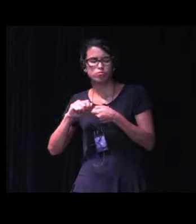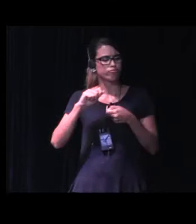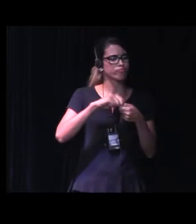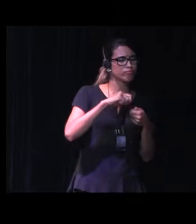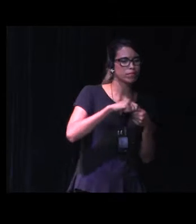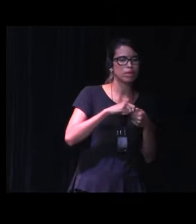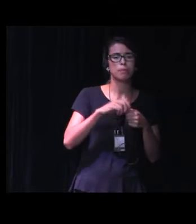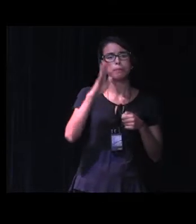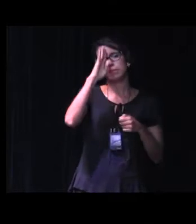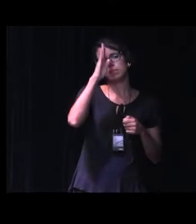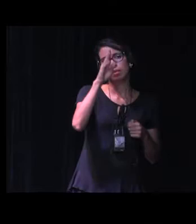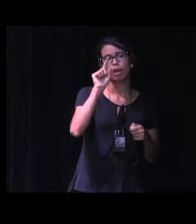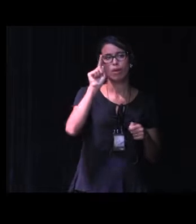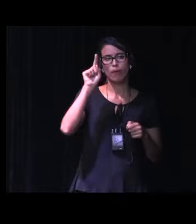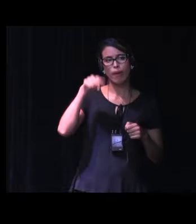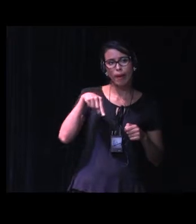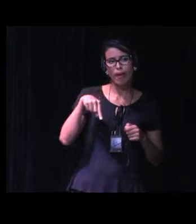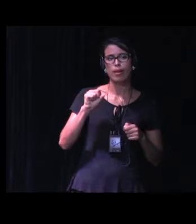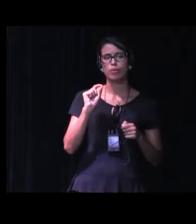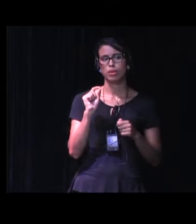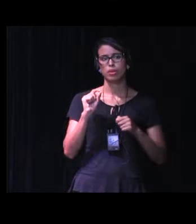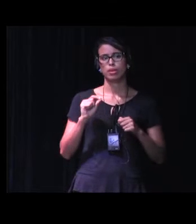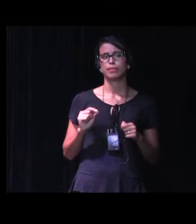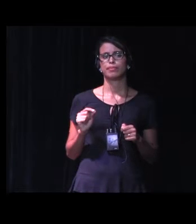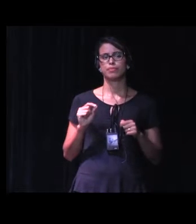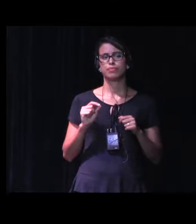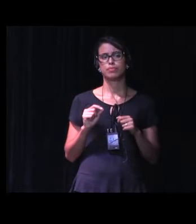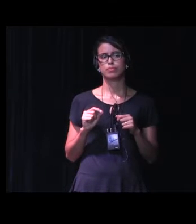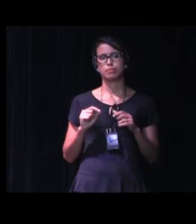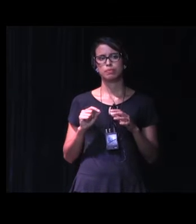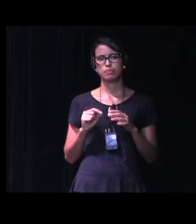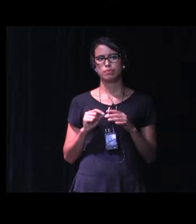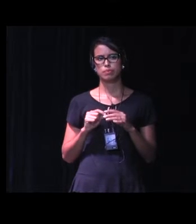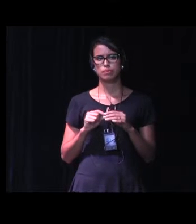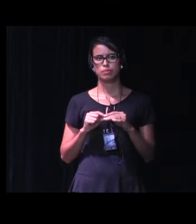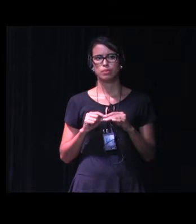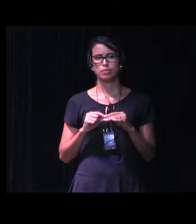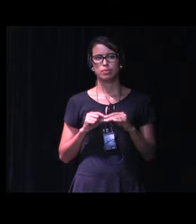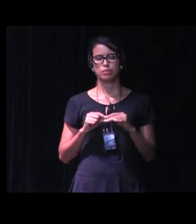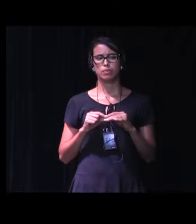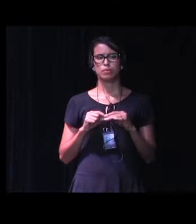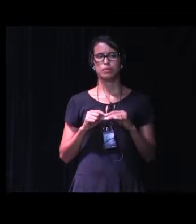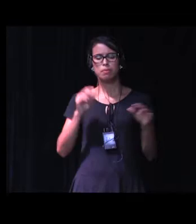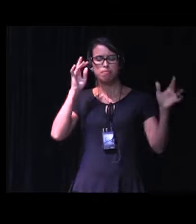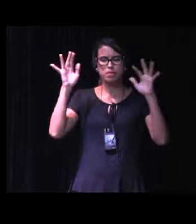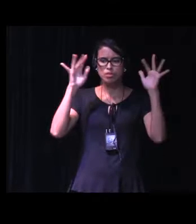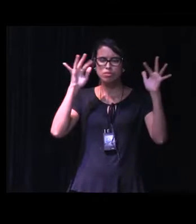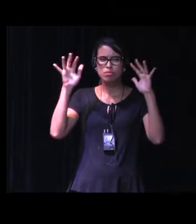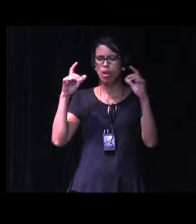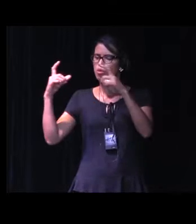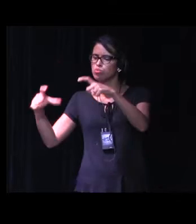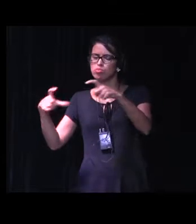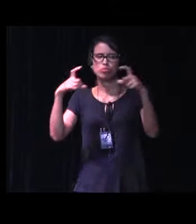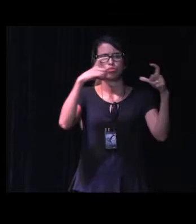sendo feito, é colocar um grão de areia, um pedacinho, como um exercício de reflexologia no